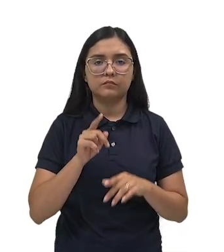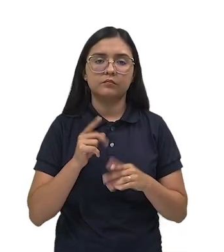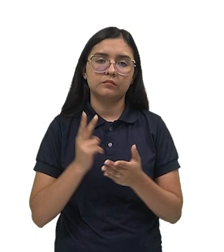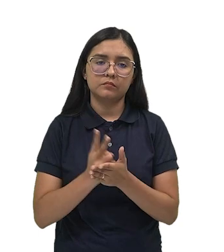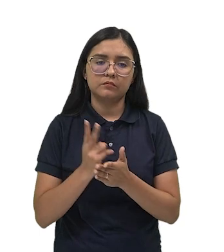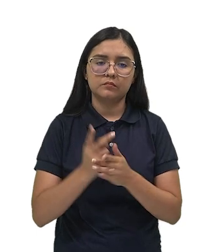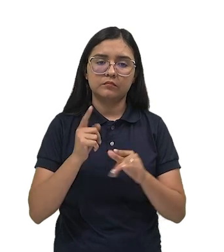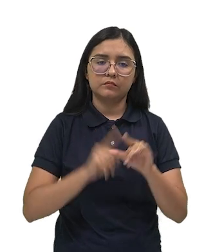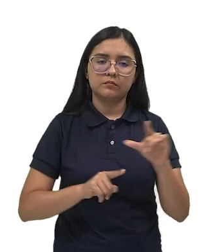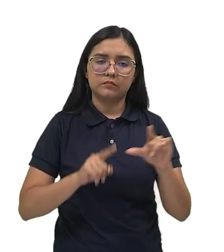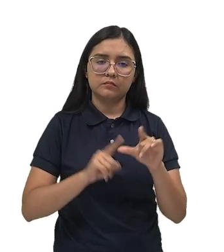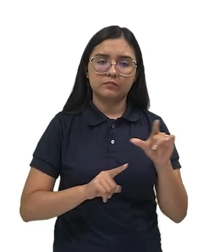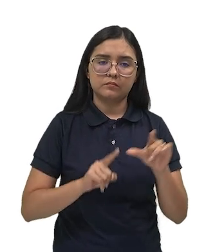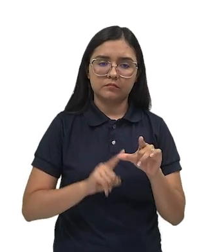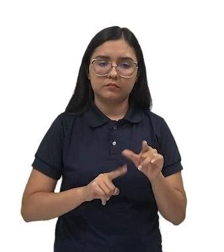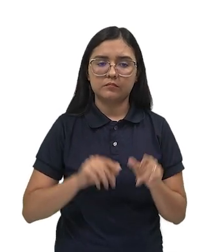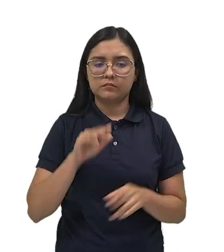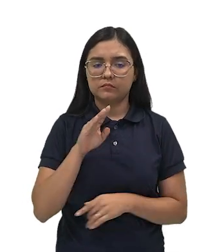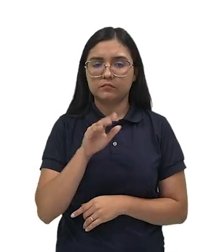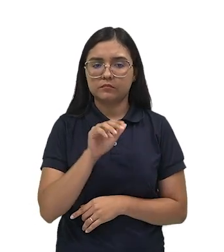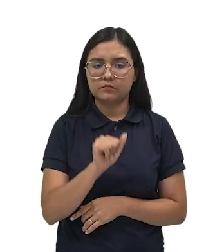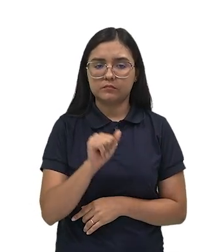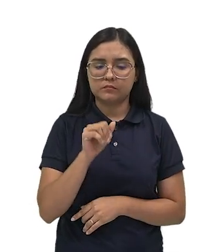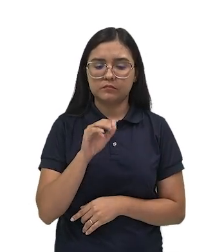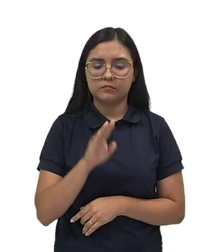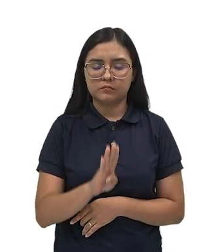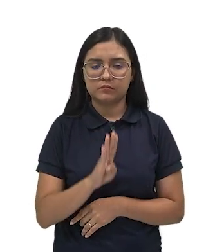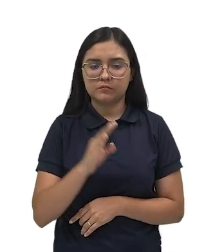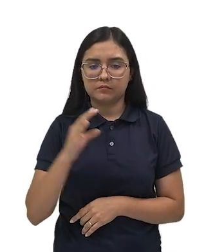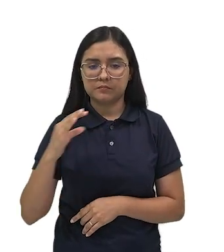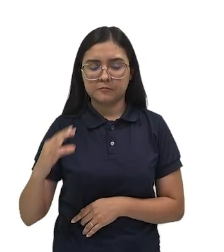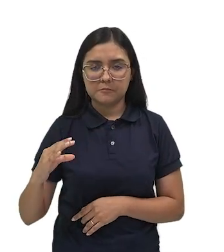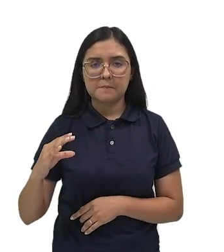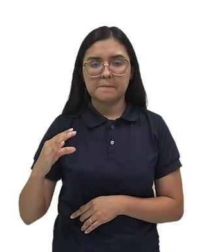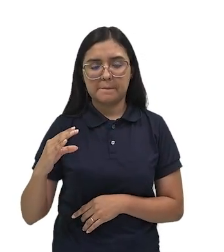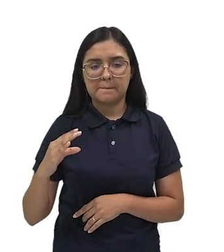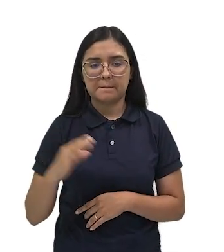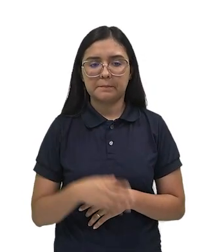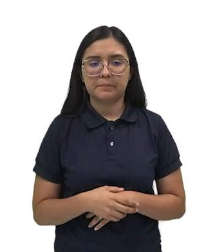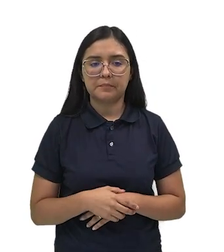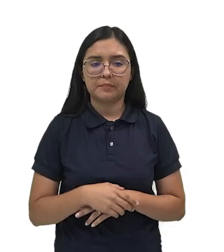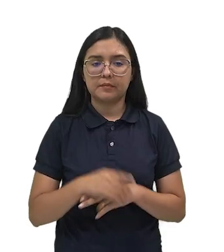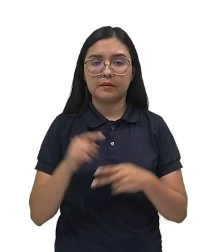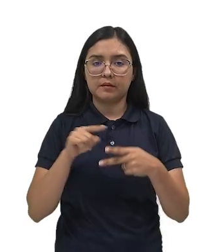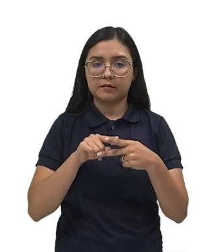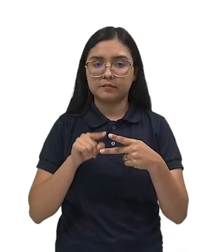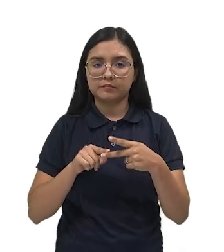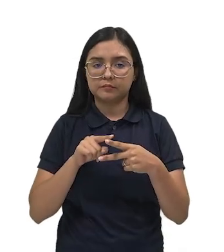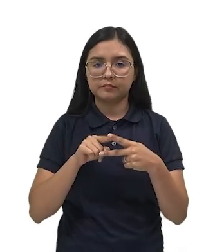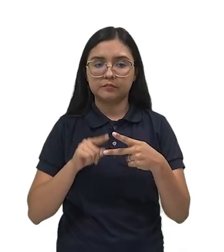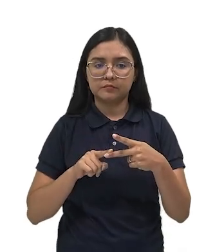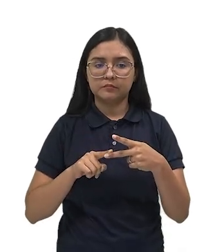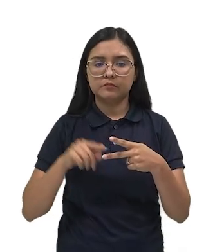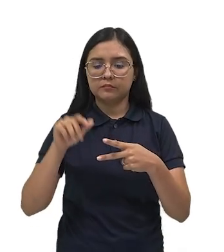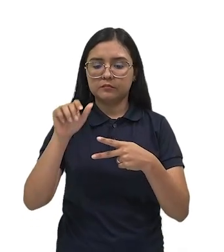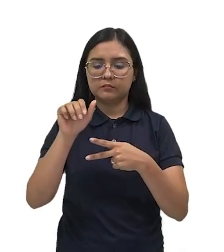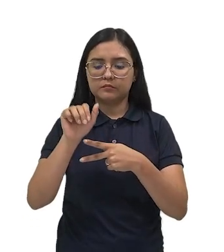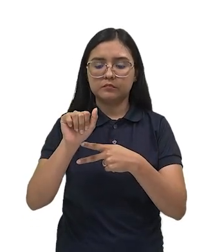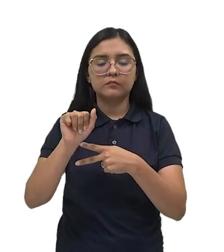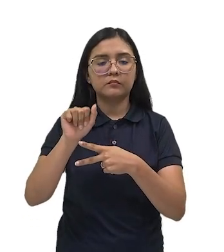aqui nós temos o ângulo ABC. Esse ângulo ABC, eu vou até colocar aqui do ladinho, ó.